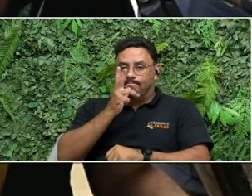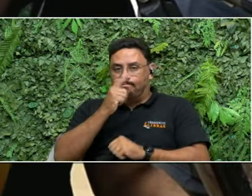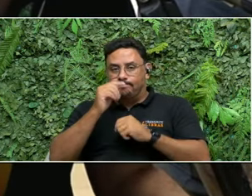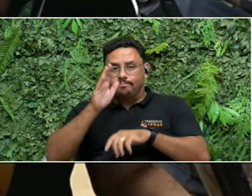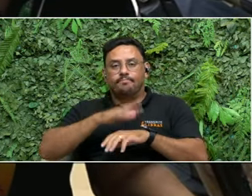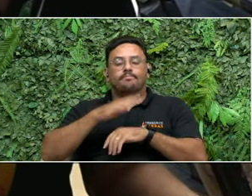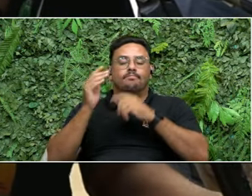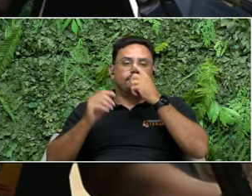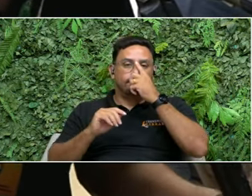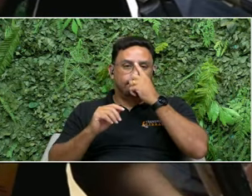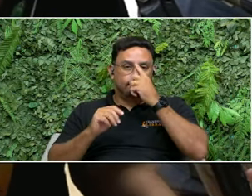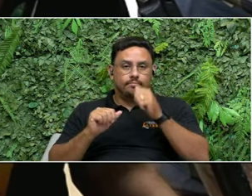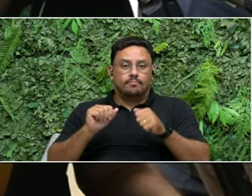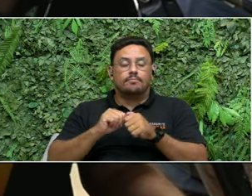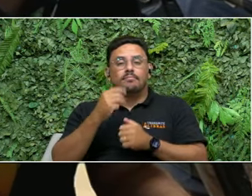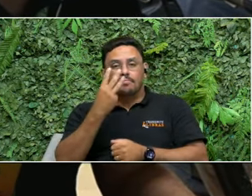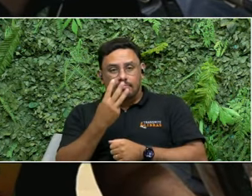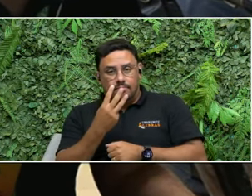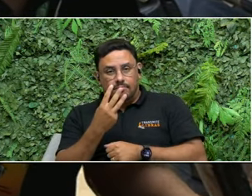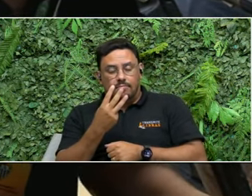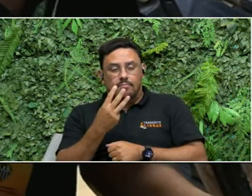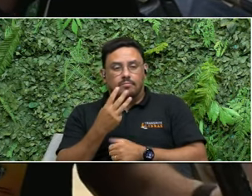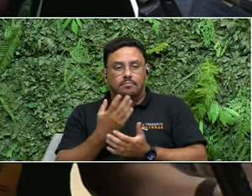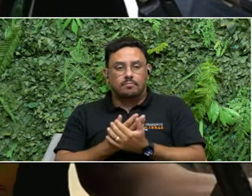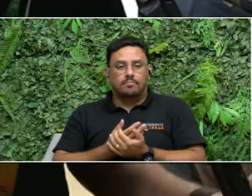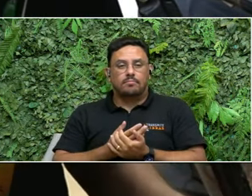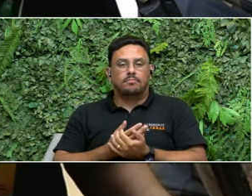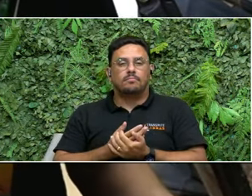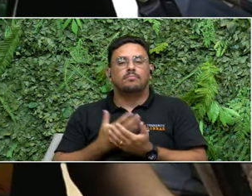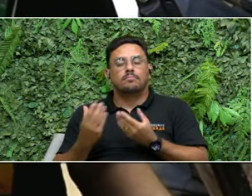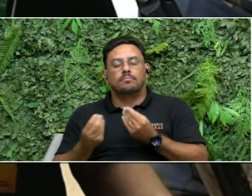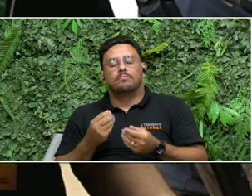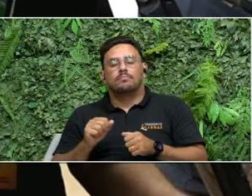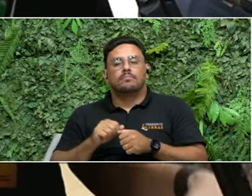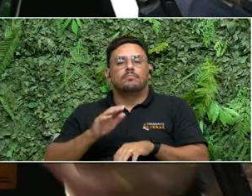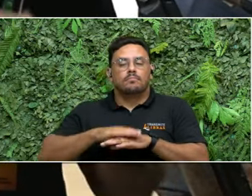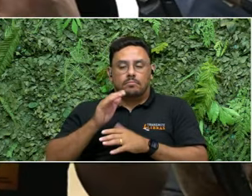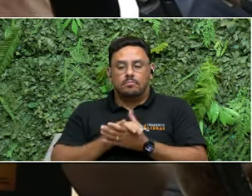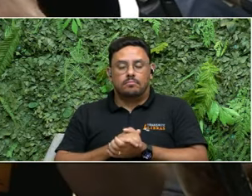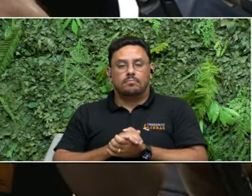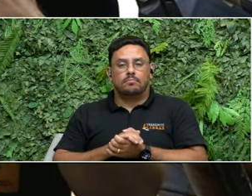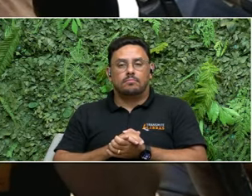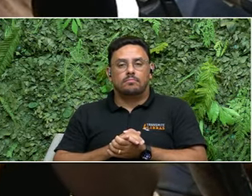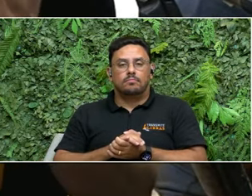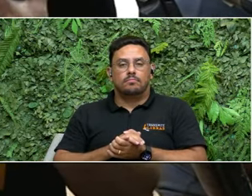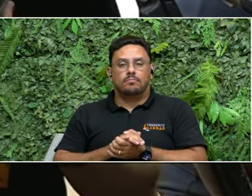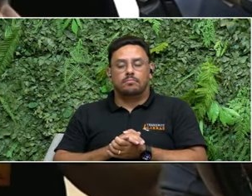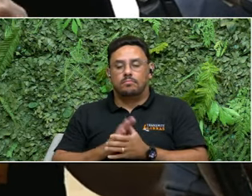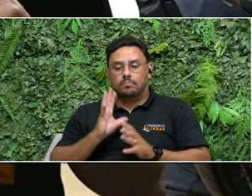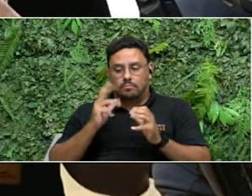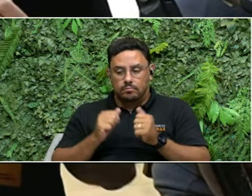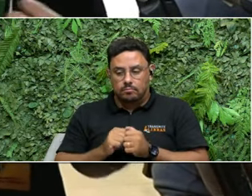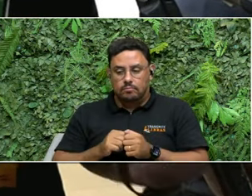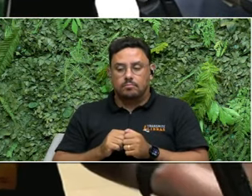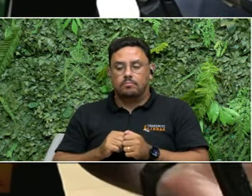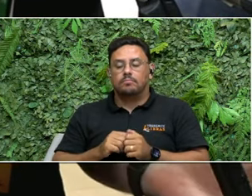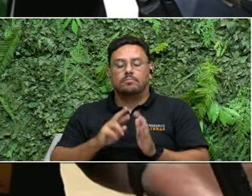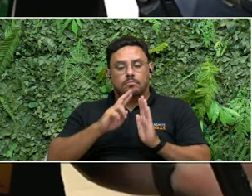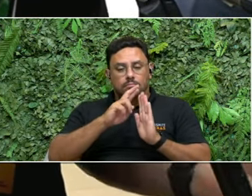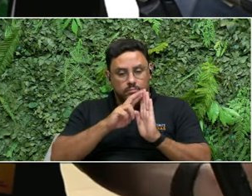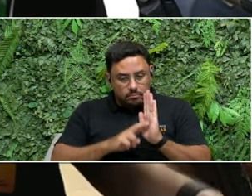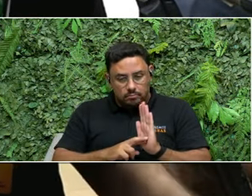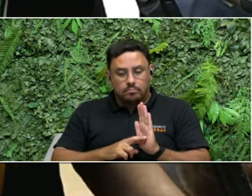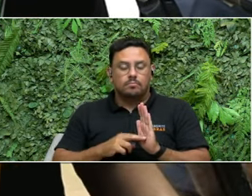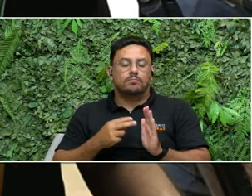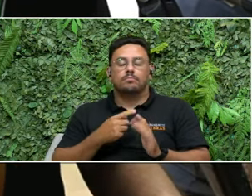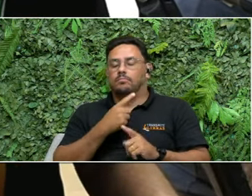mexer fez três alterações né então pode fazer mais D uma um refresco tá na regra né é exato